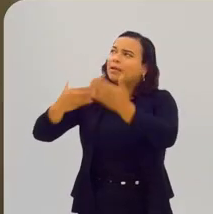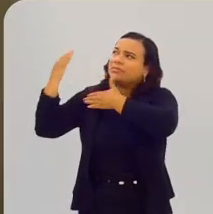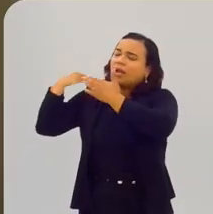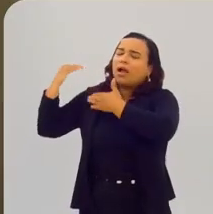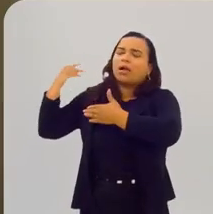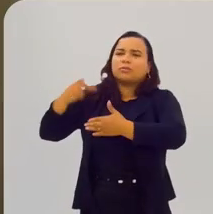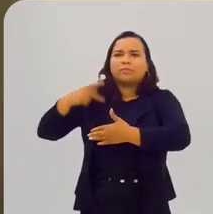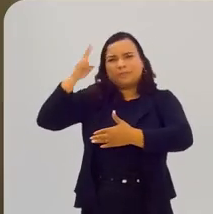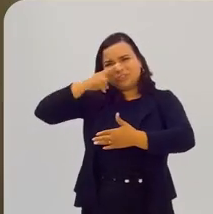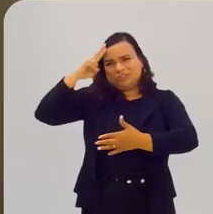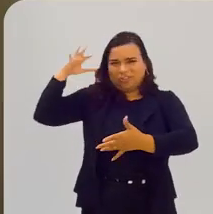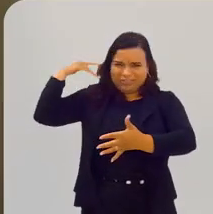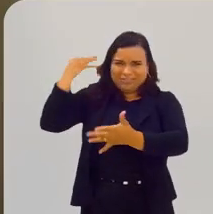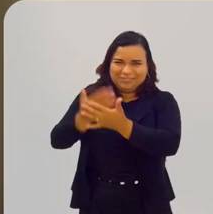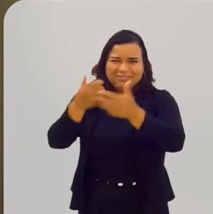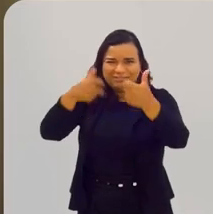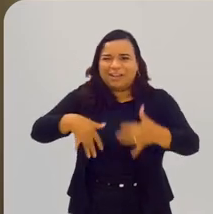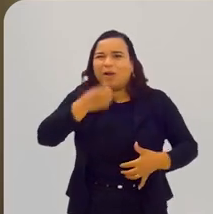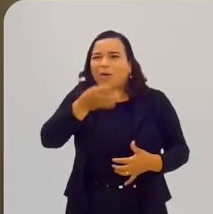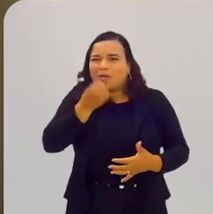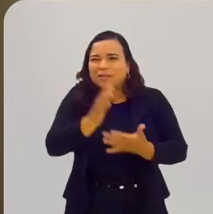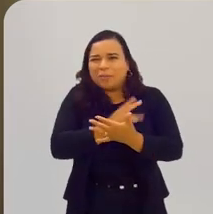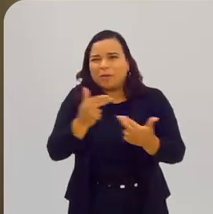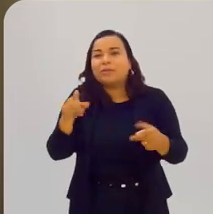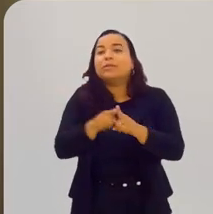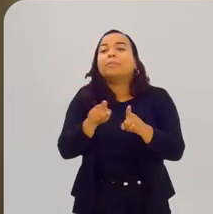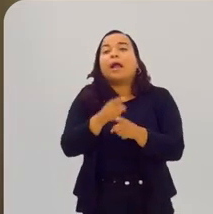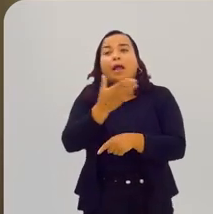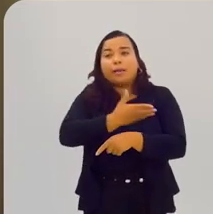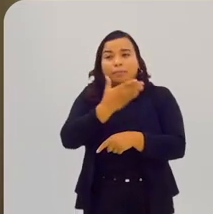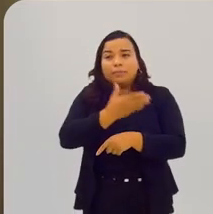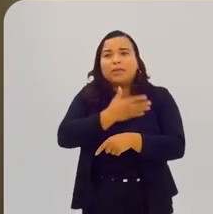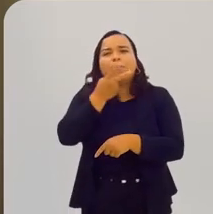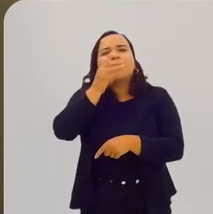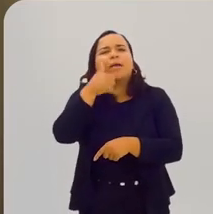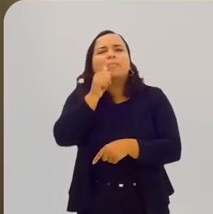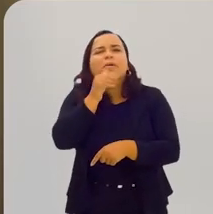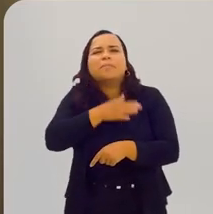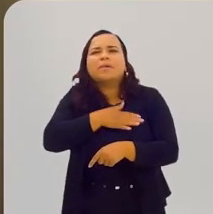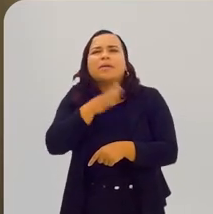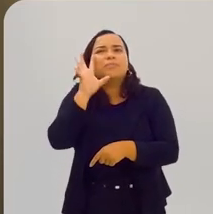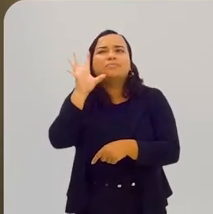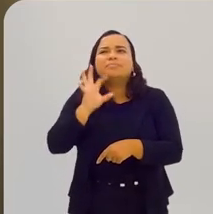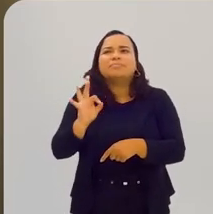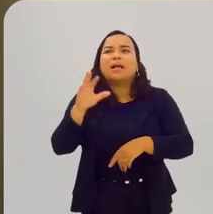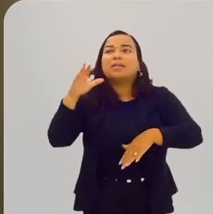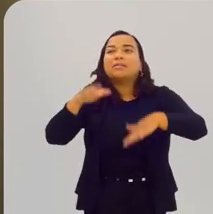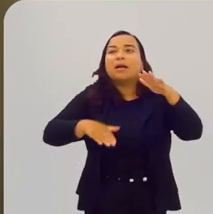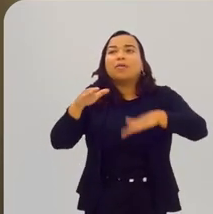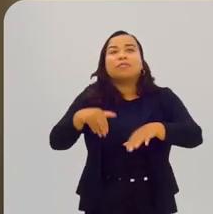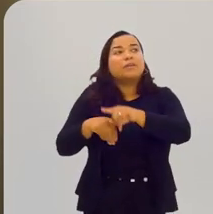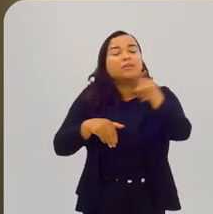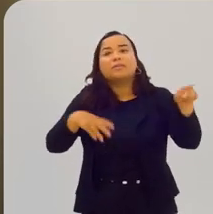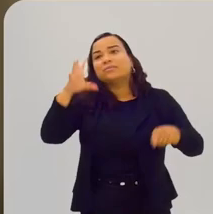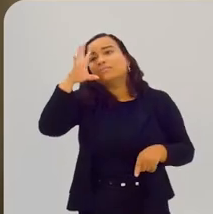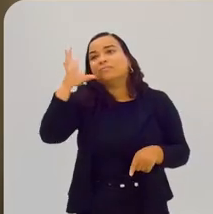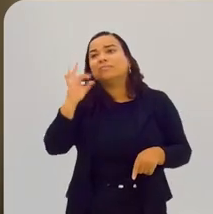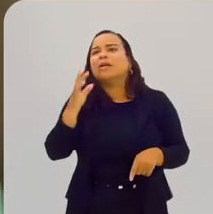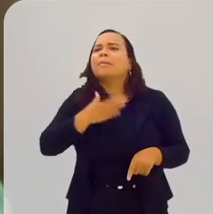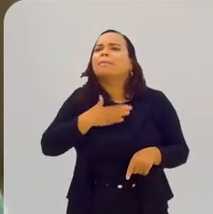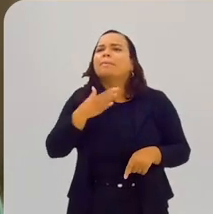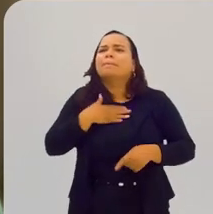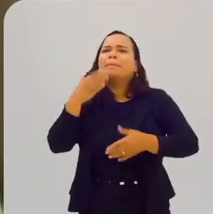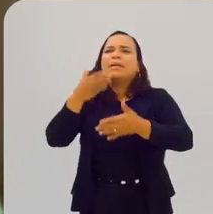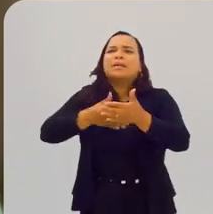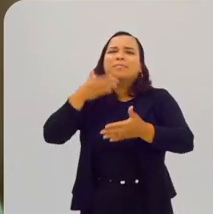vendo aquele que eu comentei com você de alguns amigos do meus pais que não entendi talvez eles não entendessem